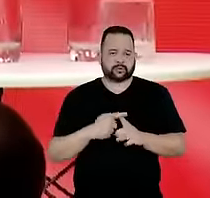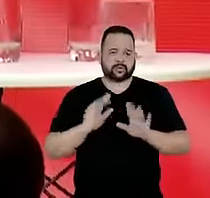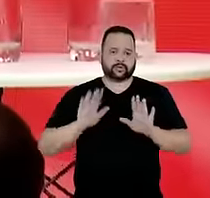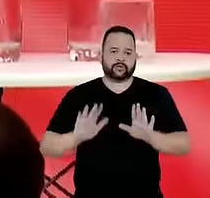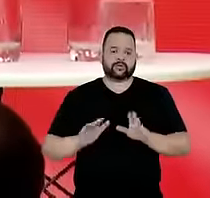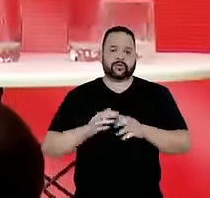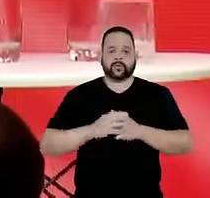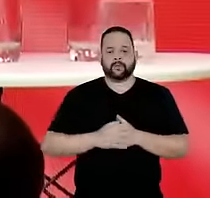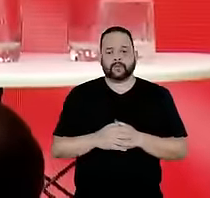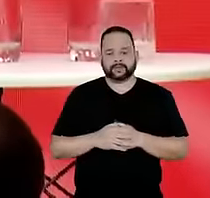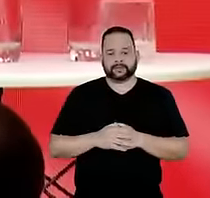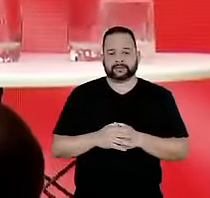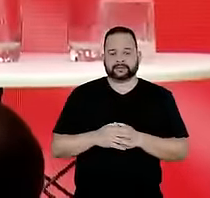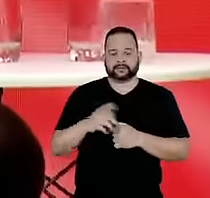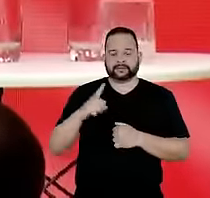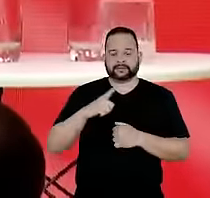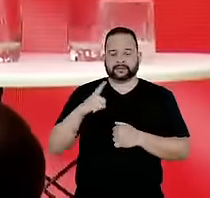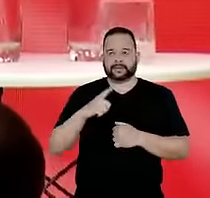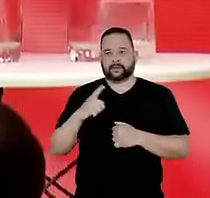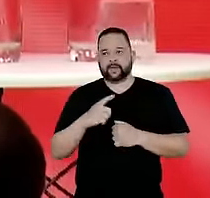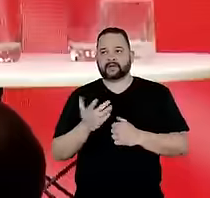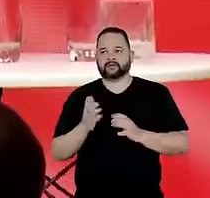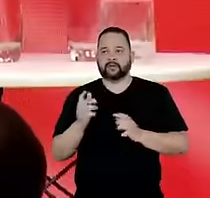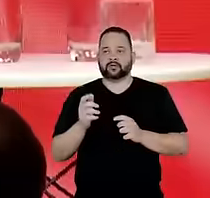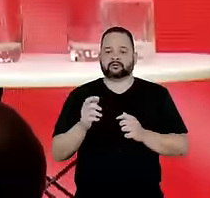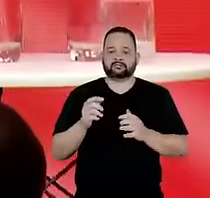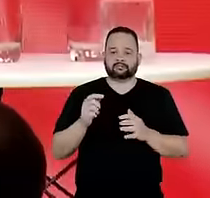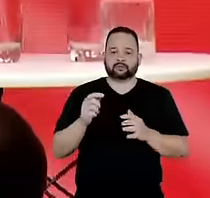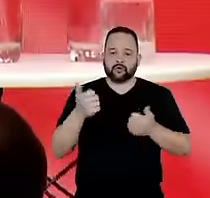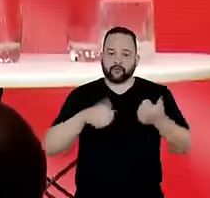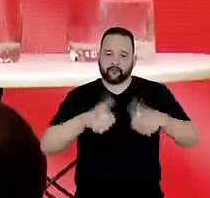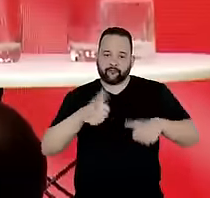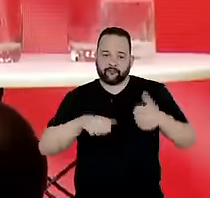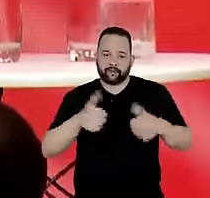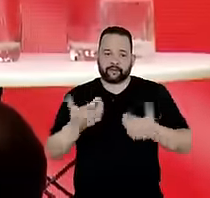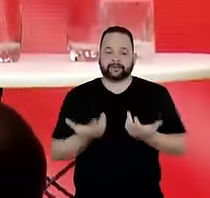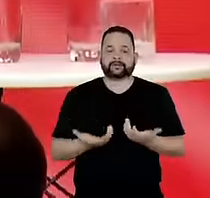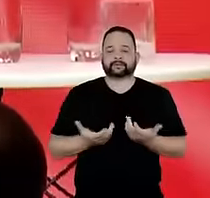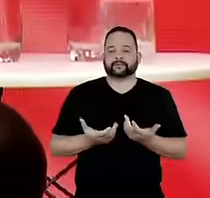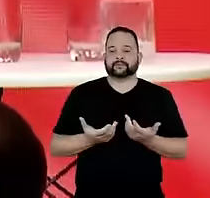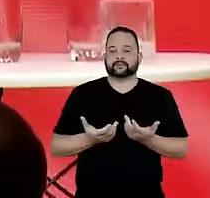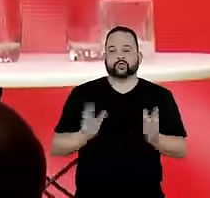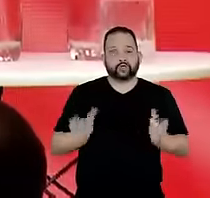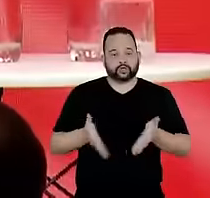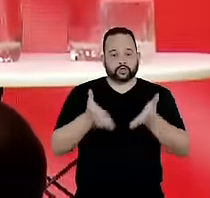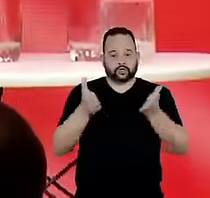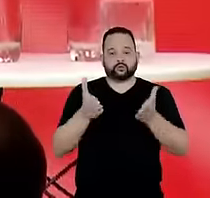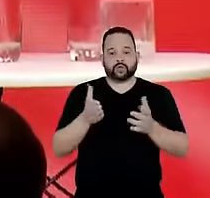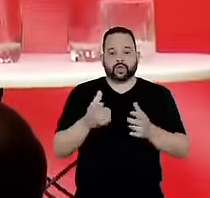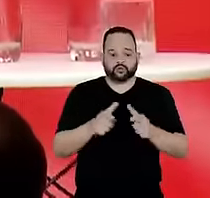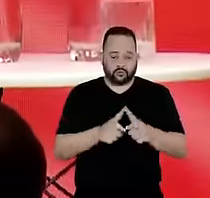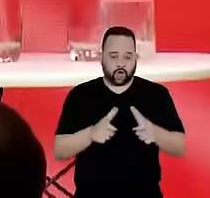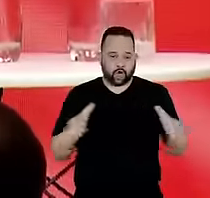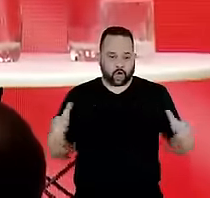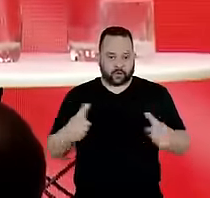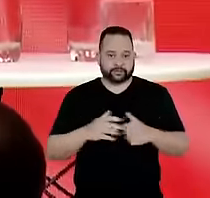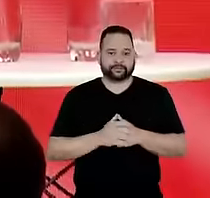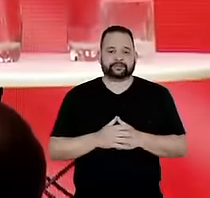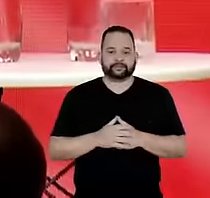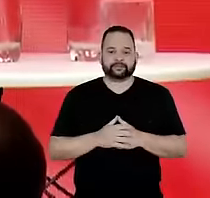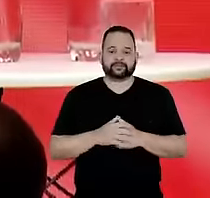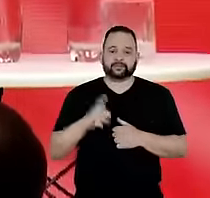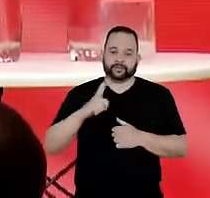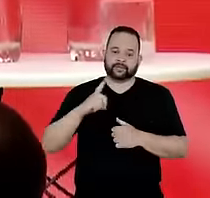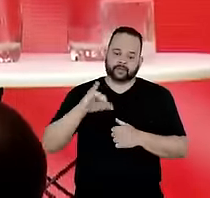tem mais um vetor aí impulsionando crescimento Então eu acho que vai na direção de você ter un juros mais altos por mais